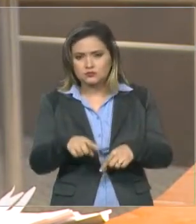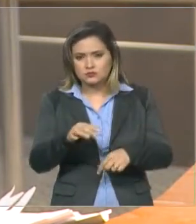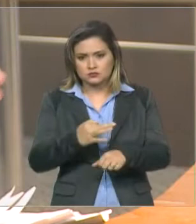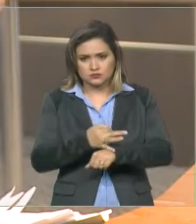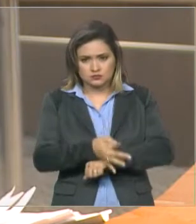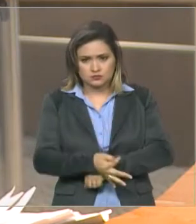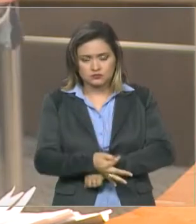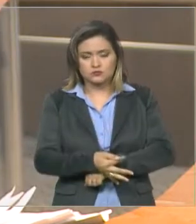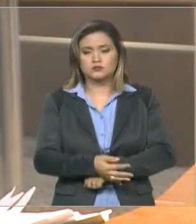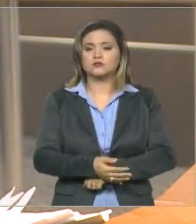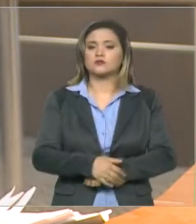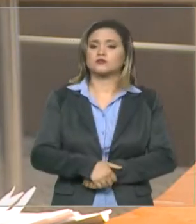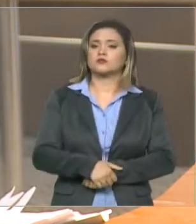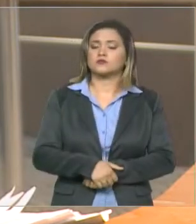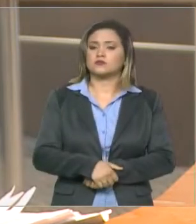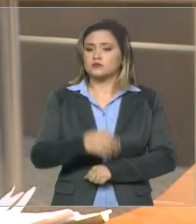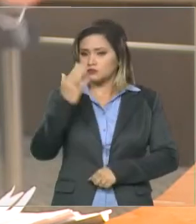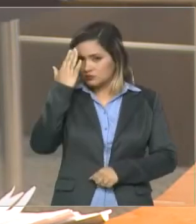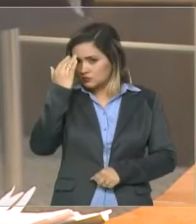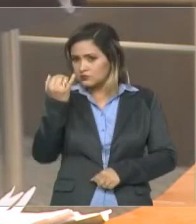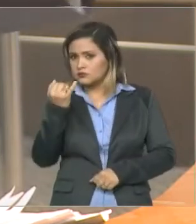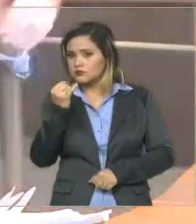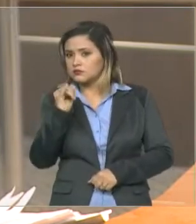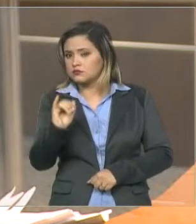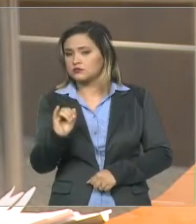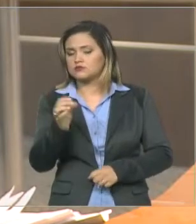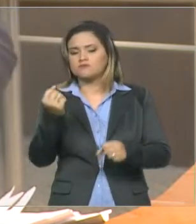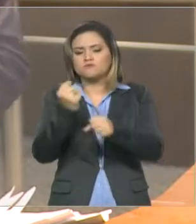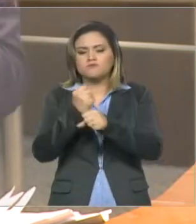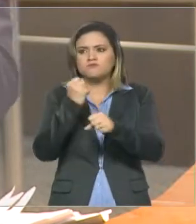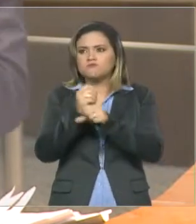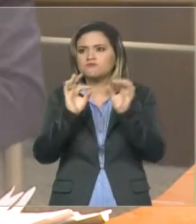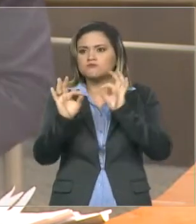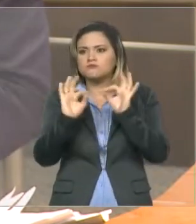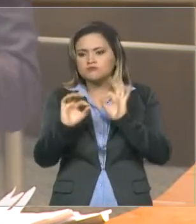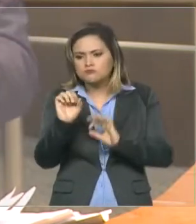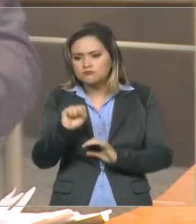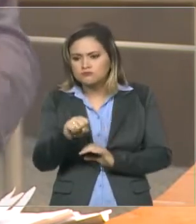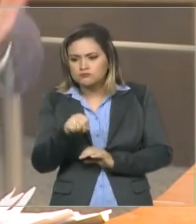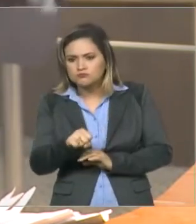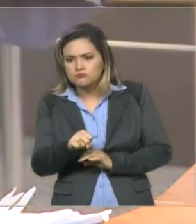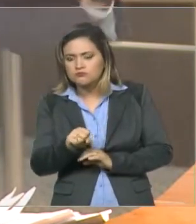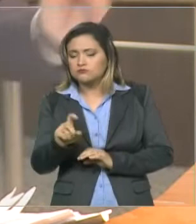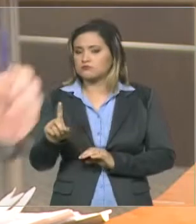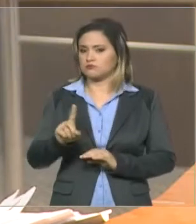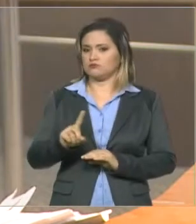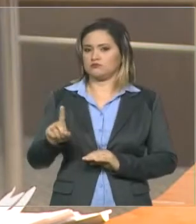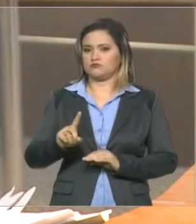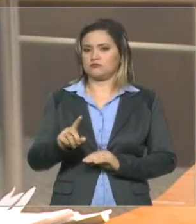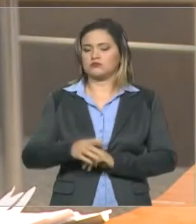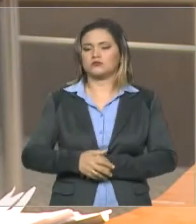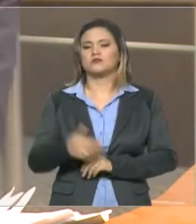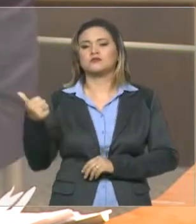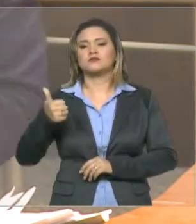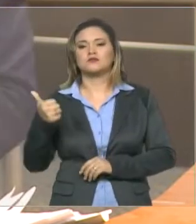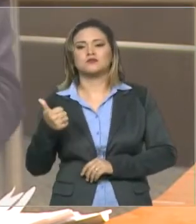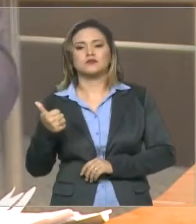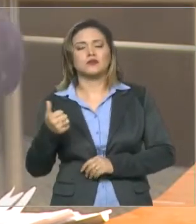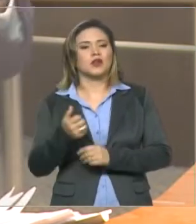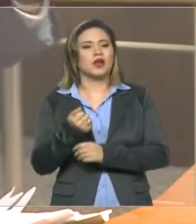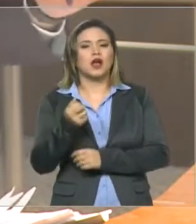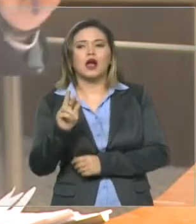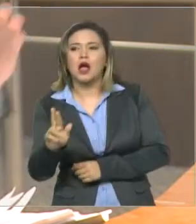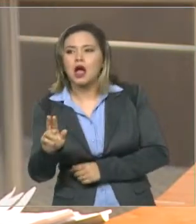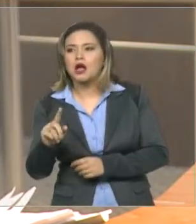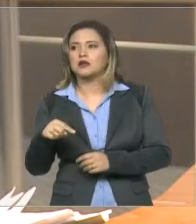para saber se o teatro estava realmente com problemas técnicos, porque primeiro foi o ar-condicionado, depois foi a porta, depois